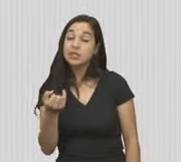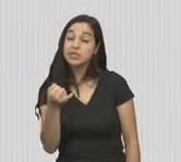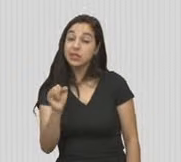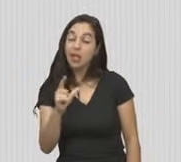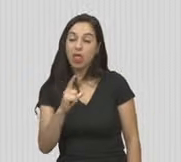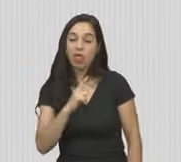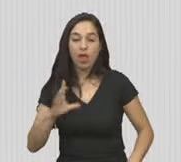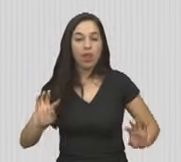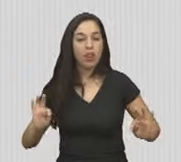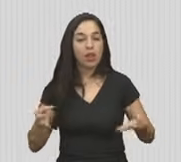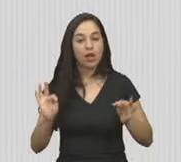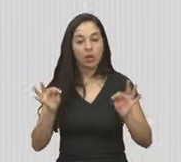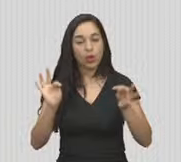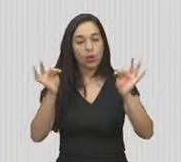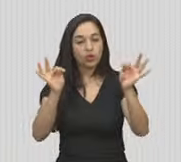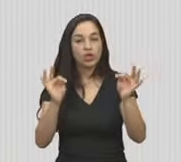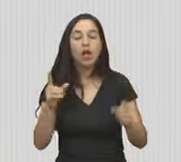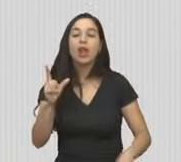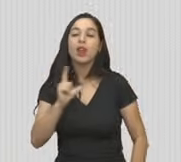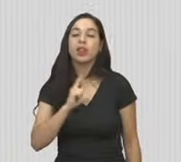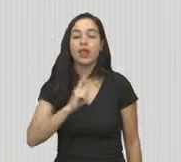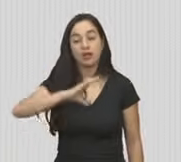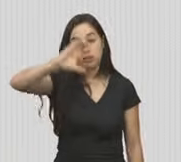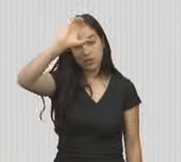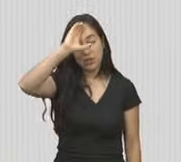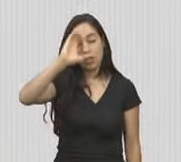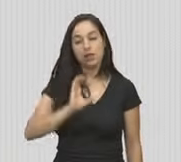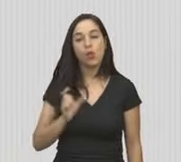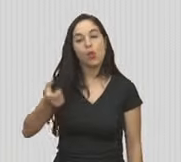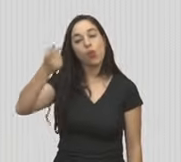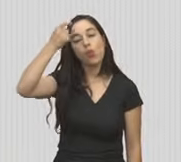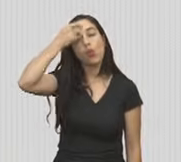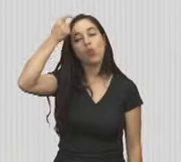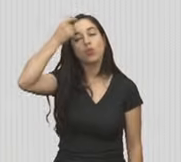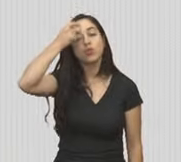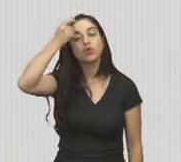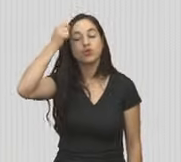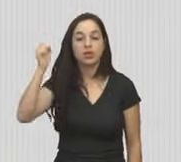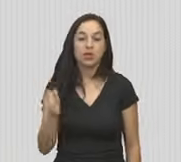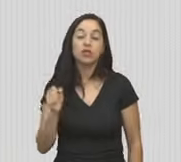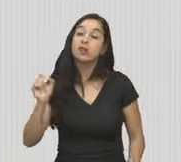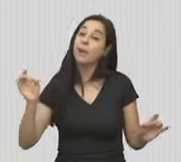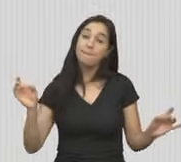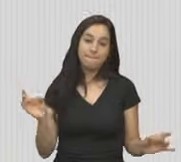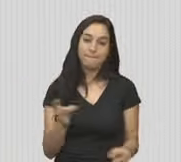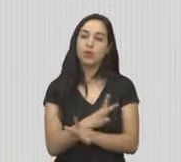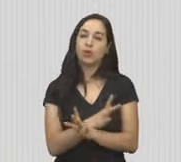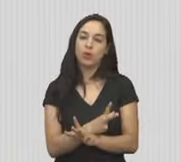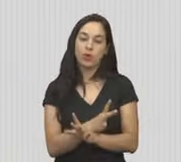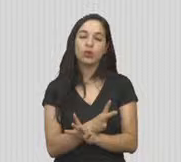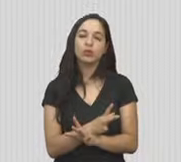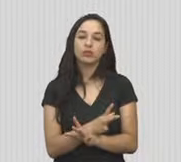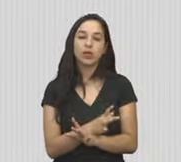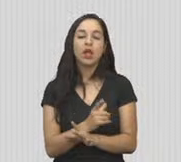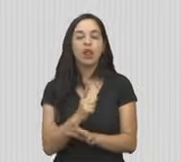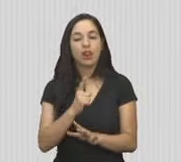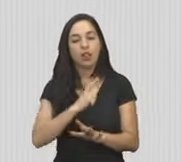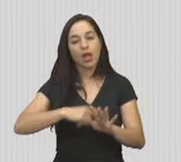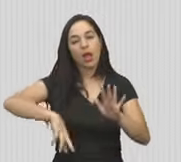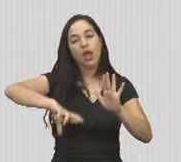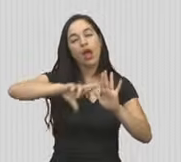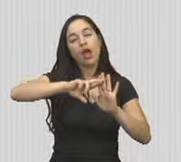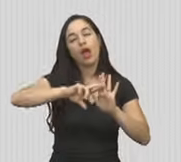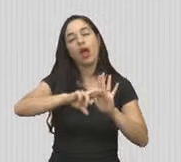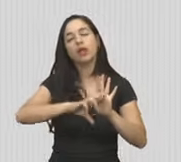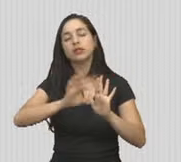tecnologia à disposição, eu tenho o cidadão consciente do papel dele, e ele esteja preparado, com protocolos corretos,